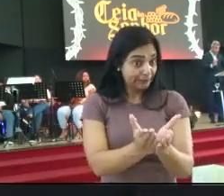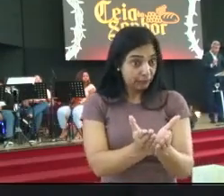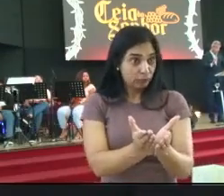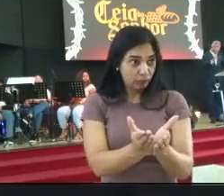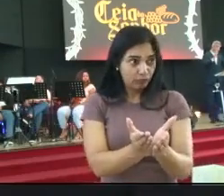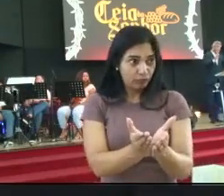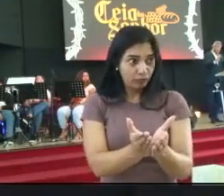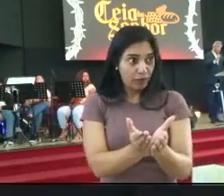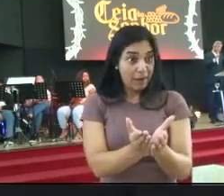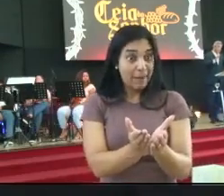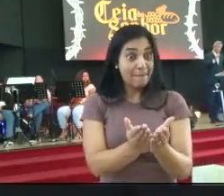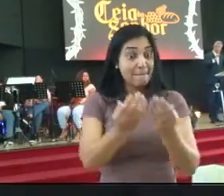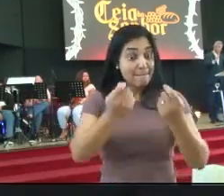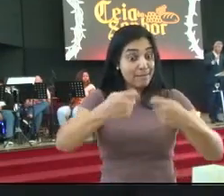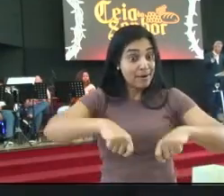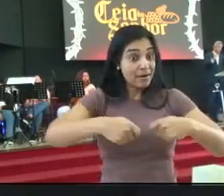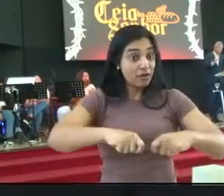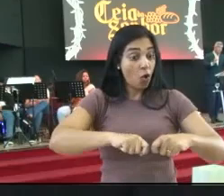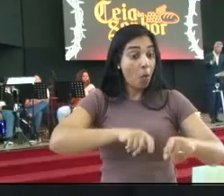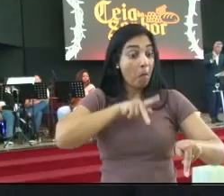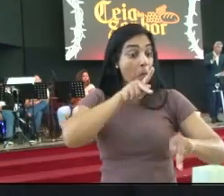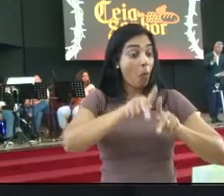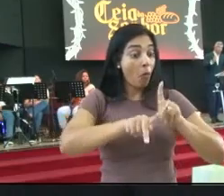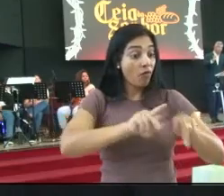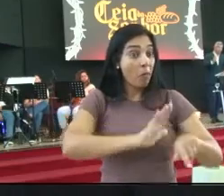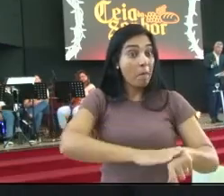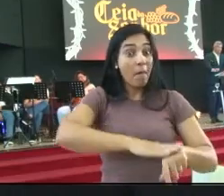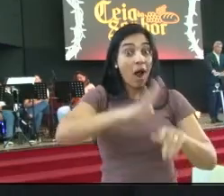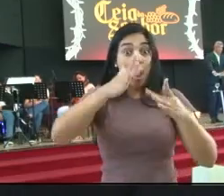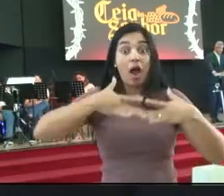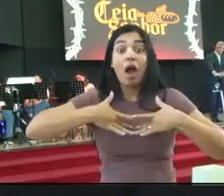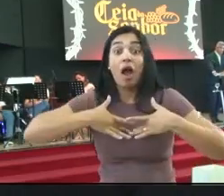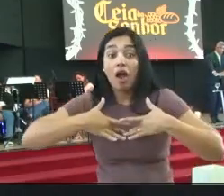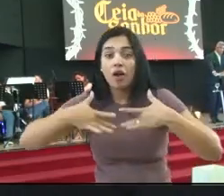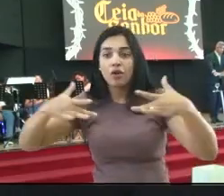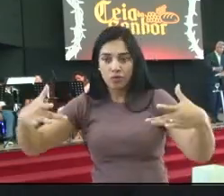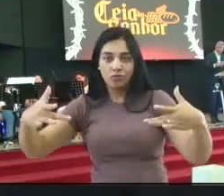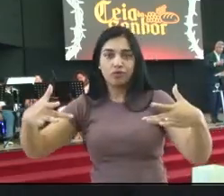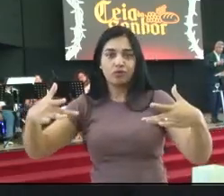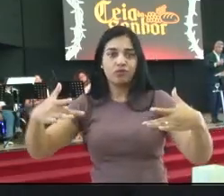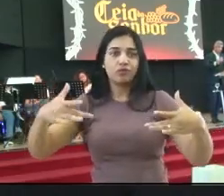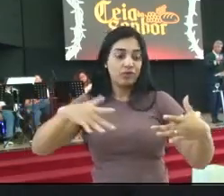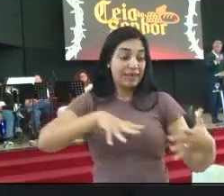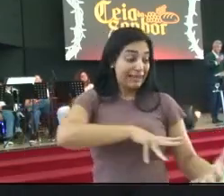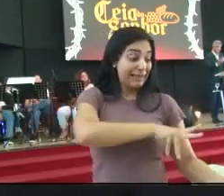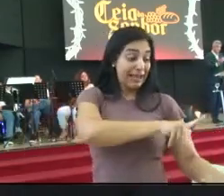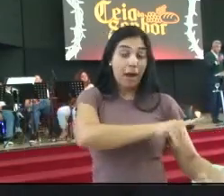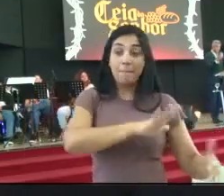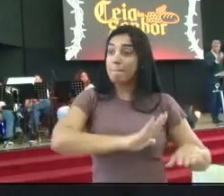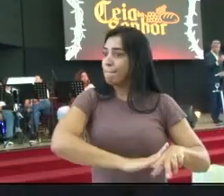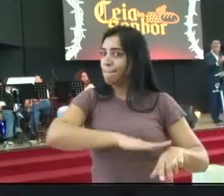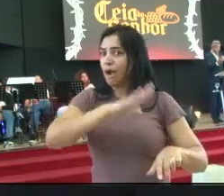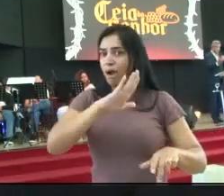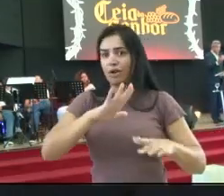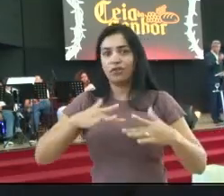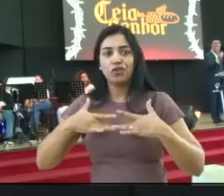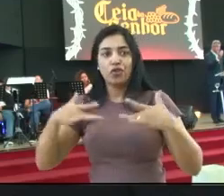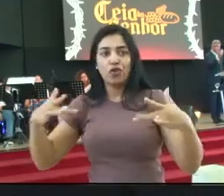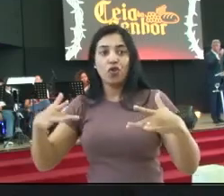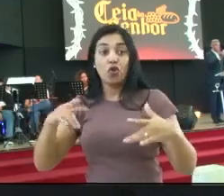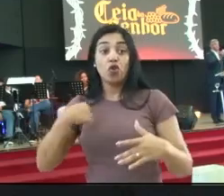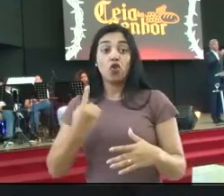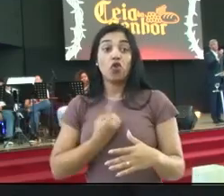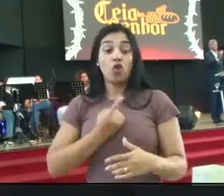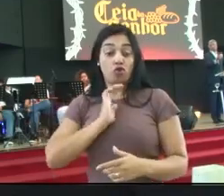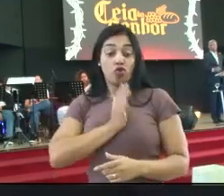cristãos, deveríamos ser o povo mais generoso da terra, porque nosso coração está